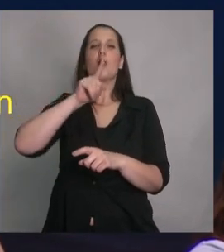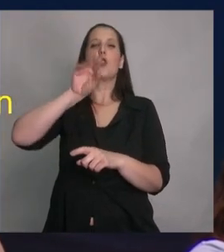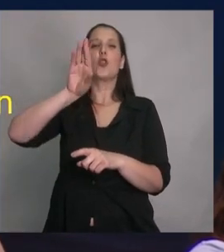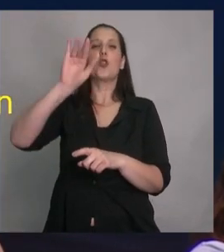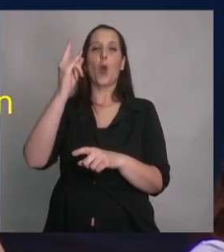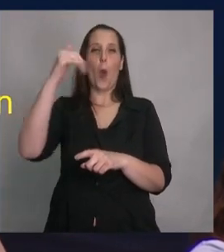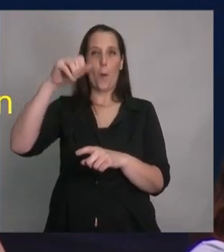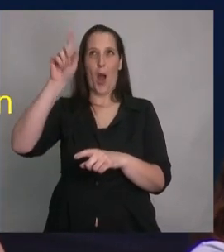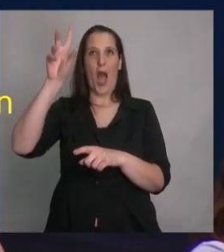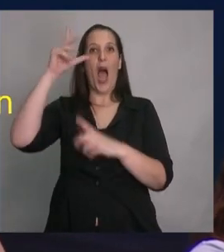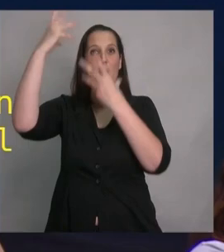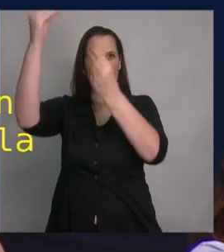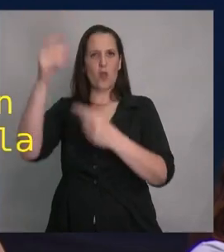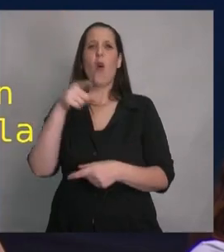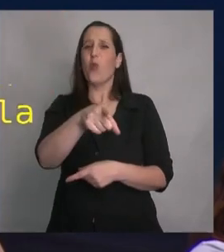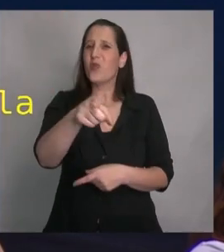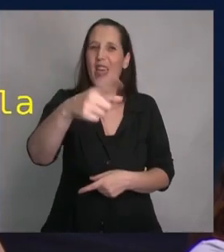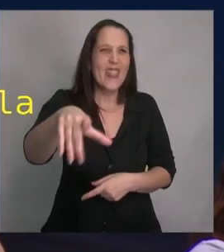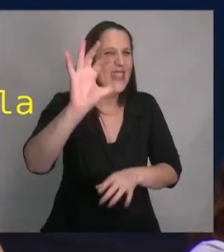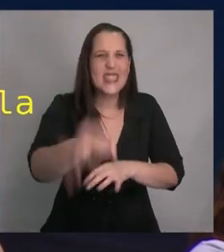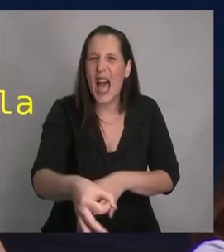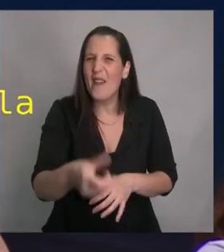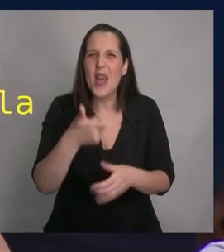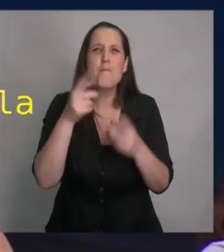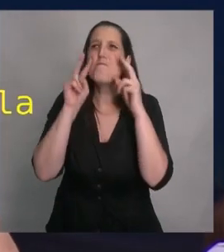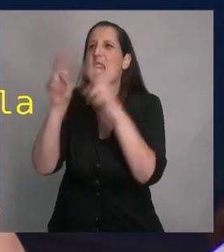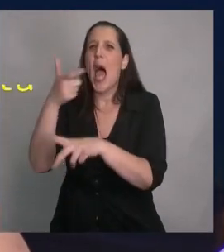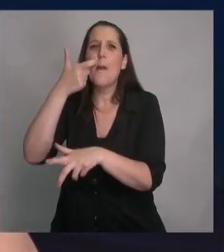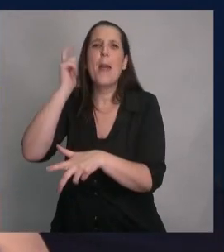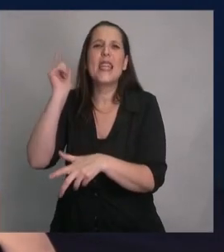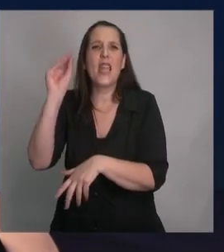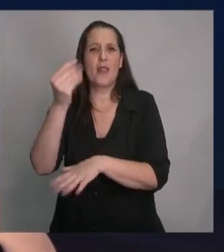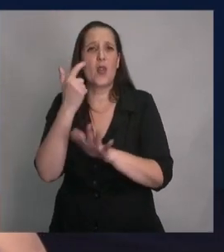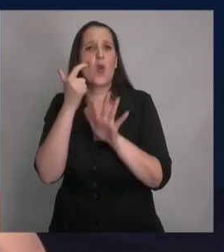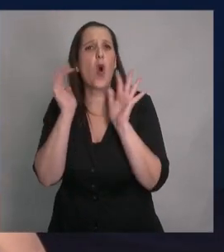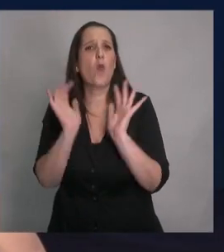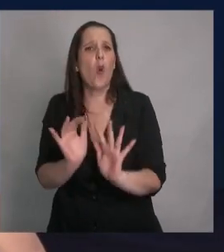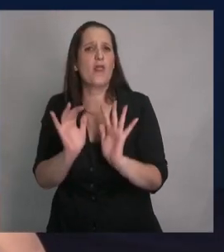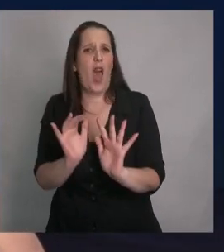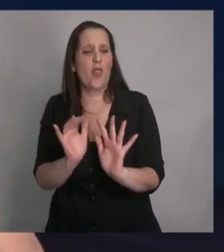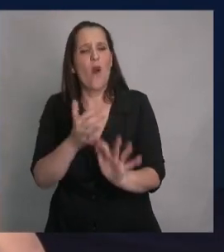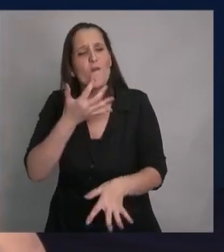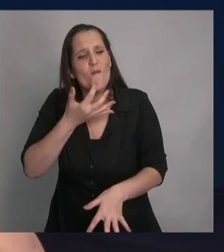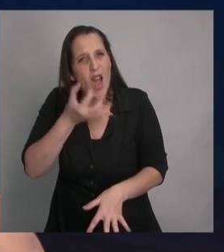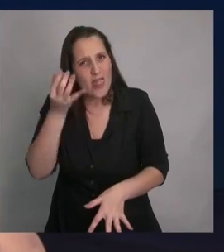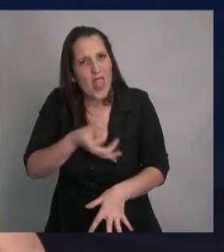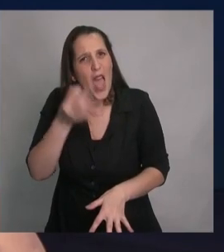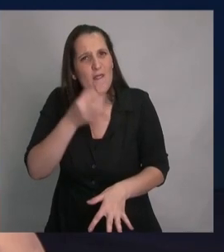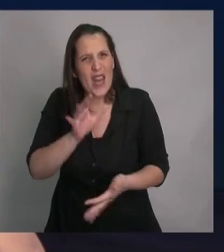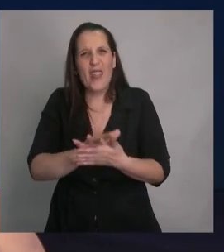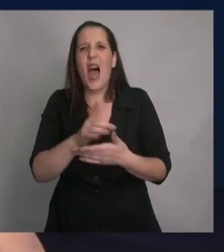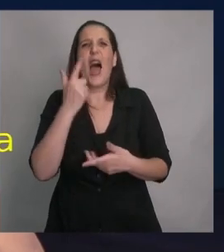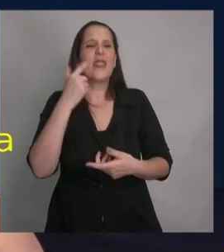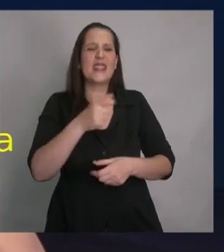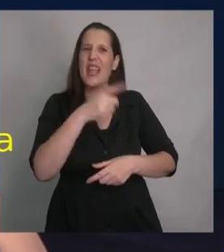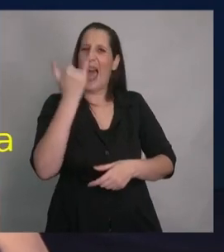brasileira com cuidado. Houve um verdadeiro ataque cibernético, uma campanha de mentiras, de fake news,